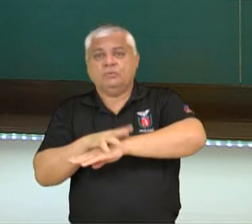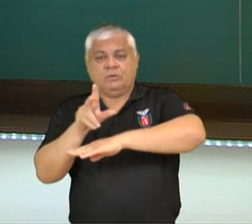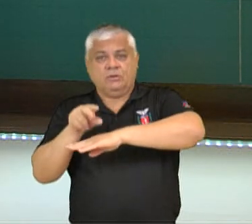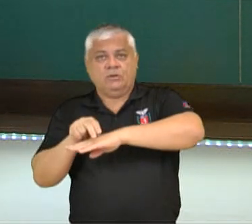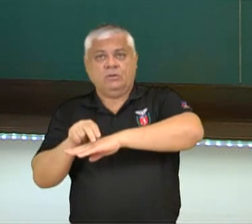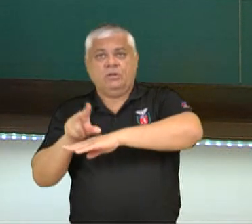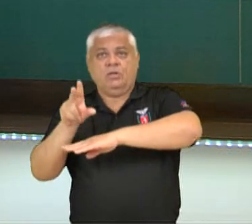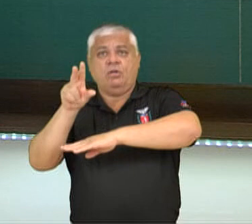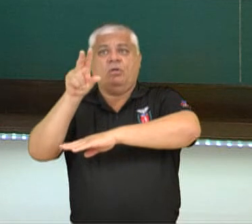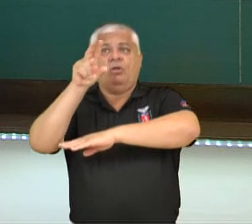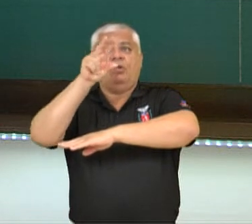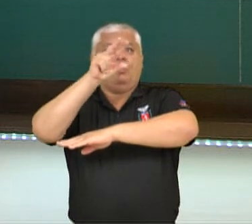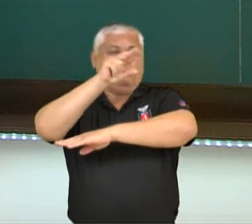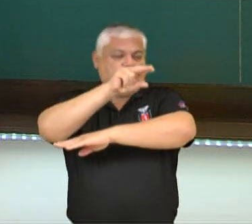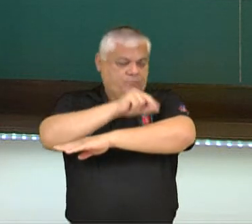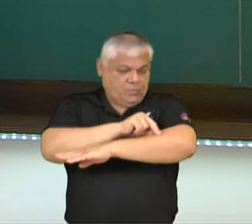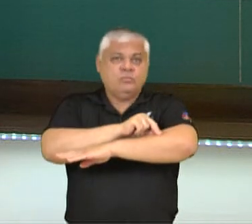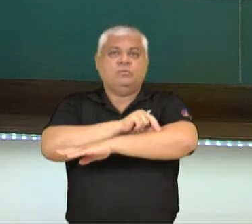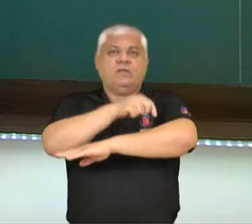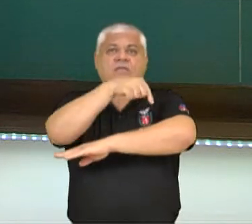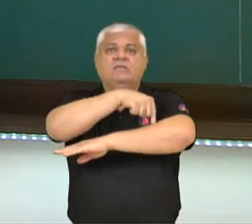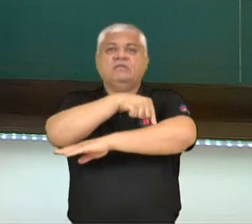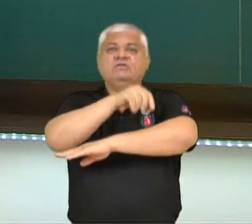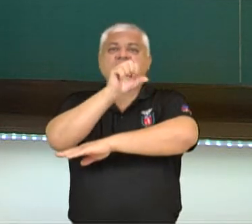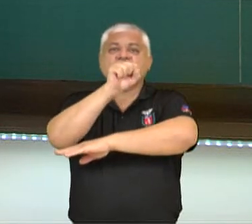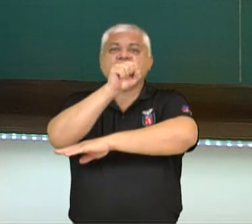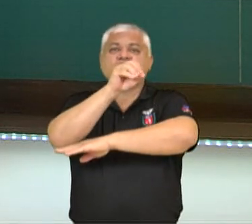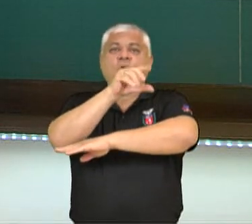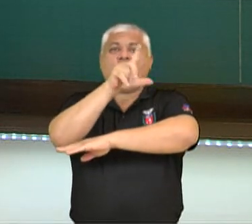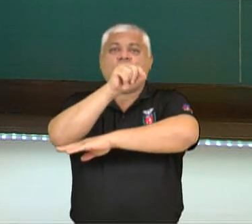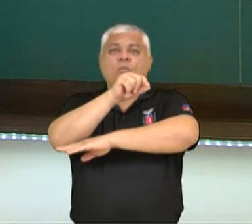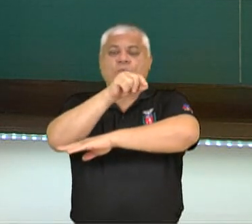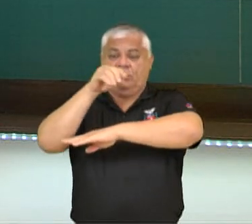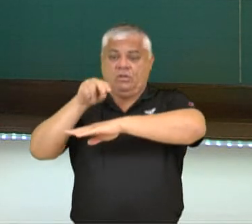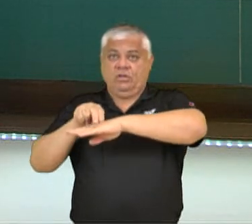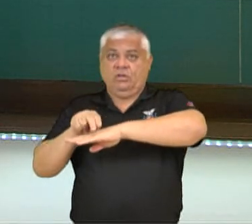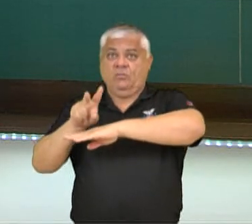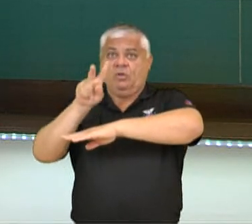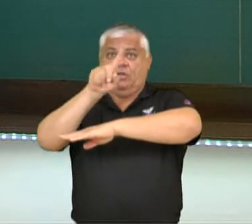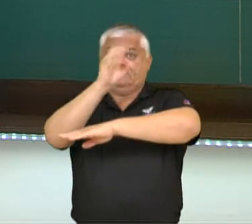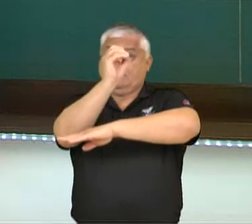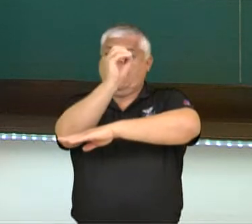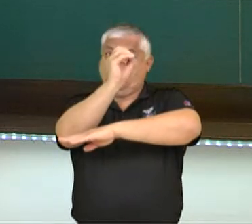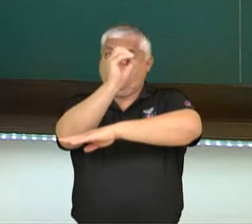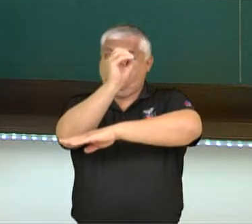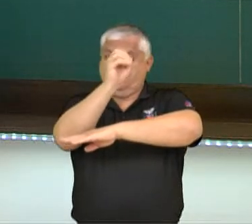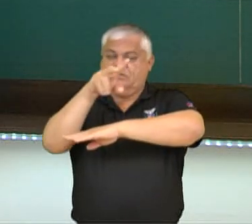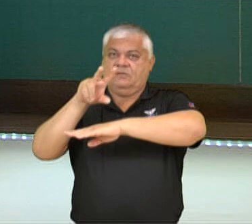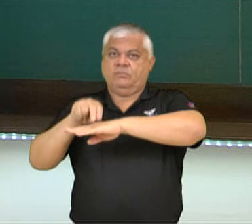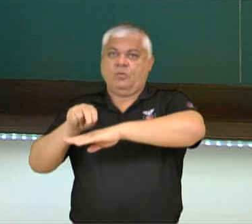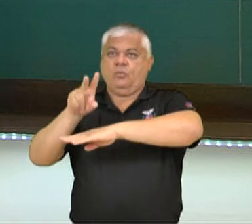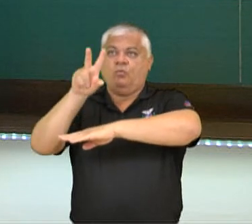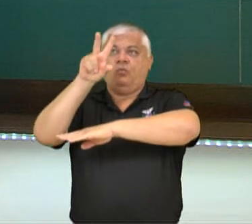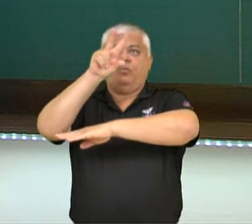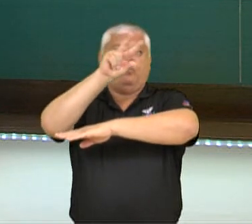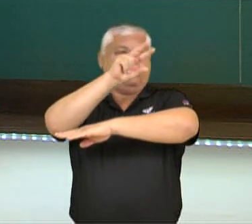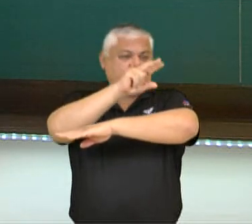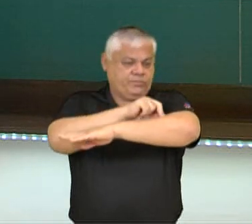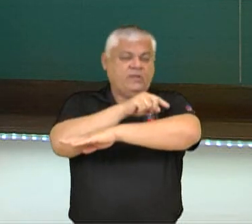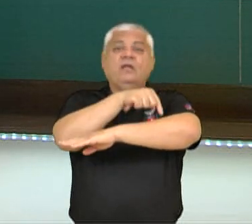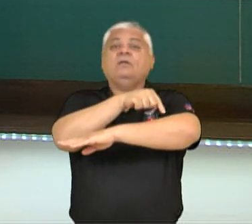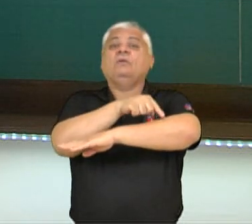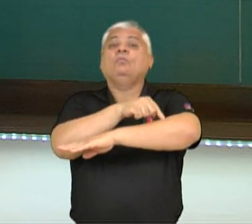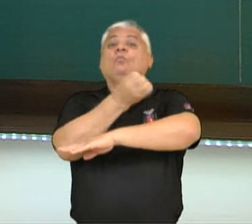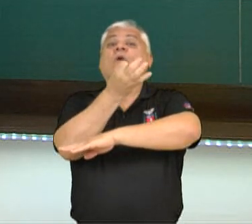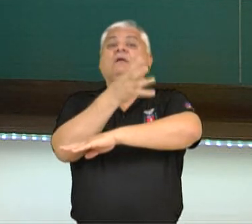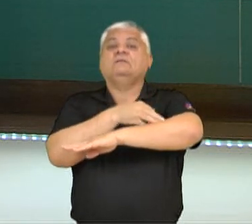retornar ao solo? O que é ele estar sobre o solo? Significa que a altura dele será nula, será zero, né? Então, nesse sentido, eu